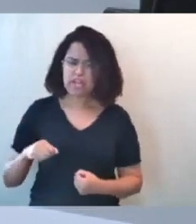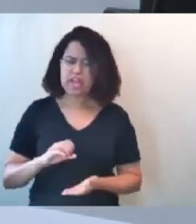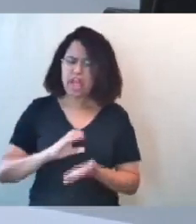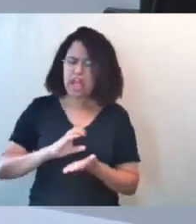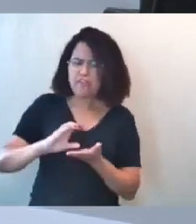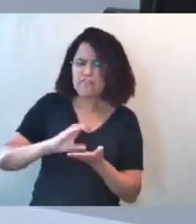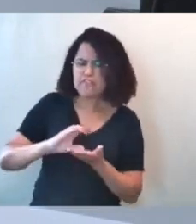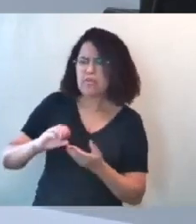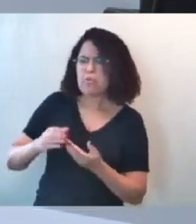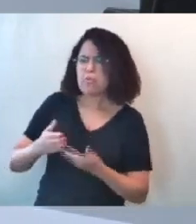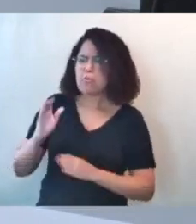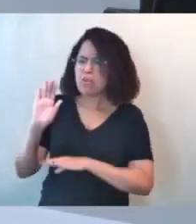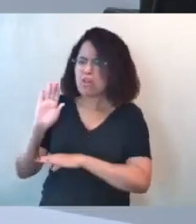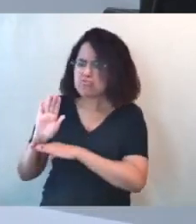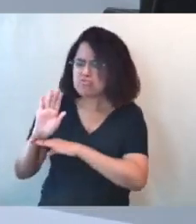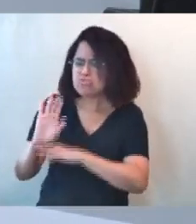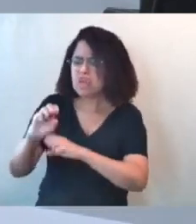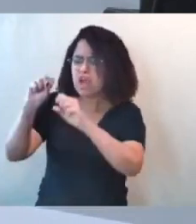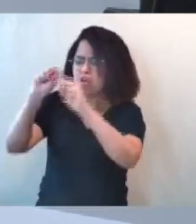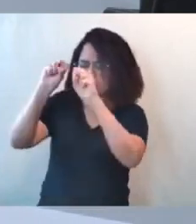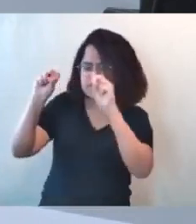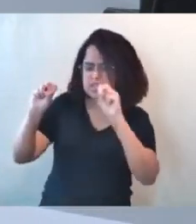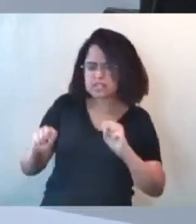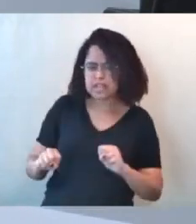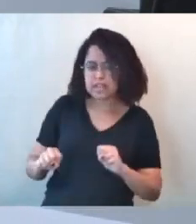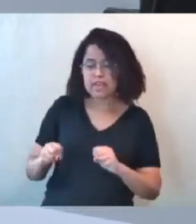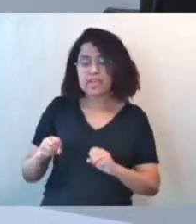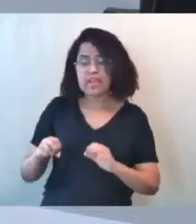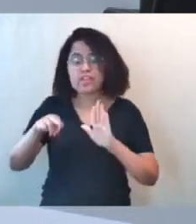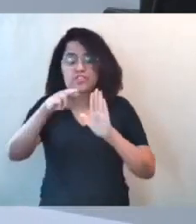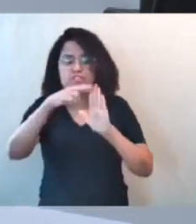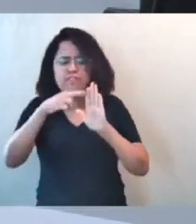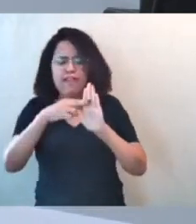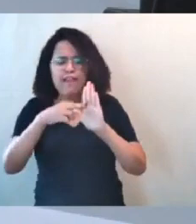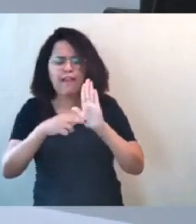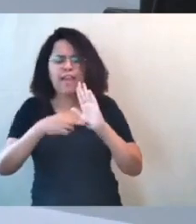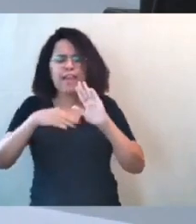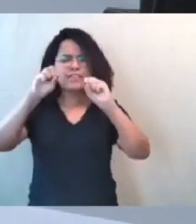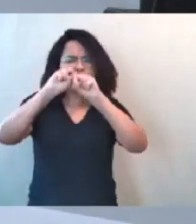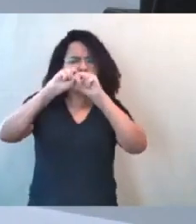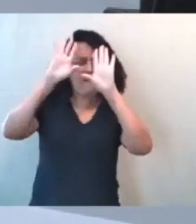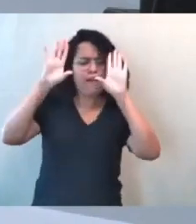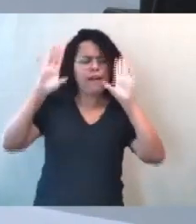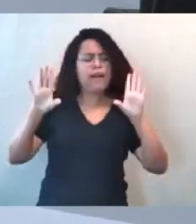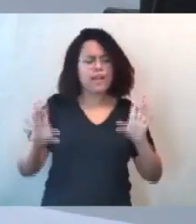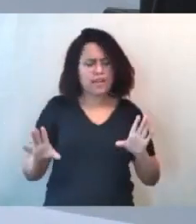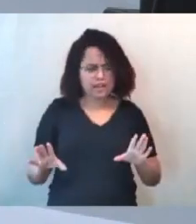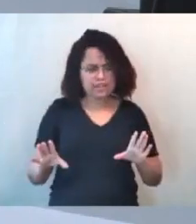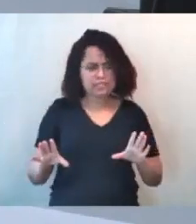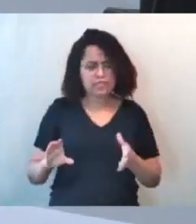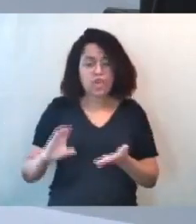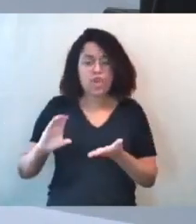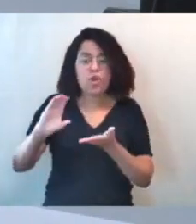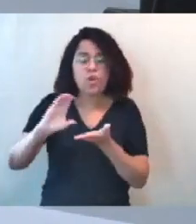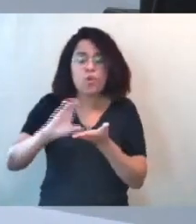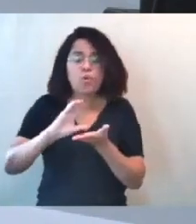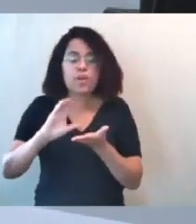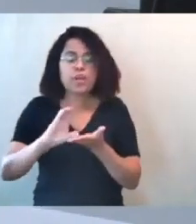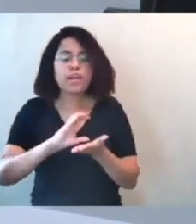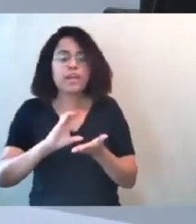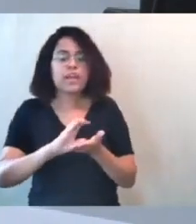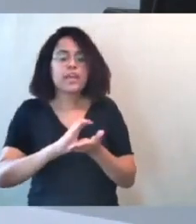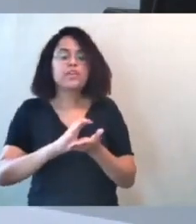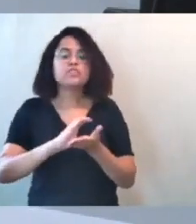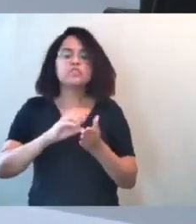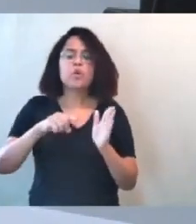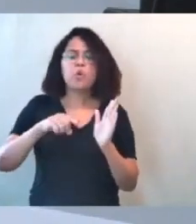sistema, desde que as regras de devolução fossem claras e que o crédito correspondesse ao número de